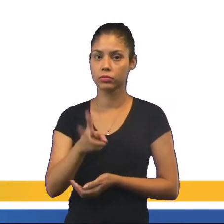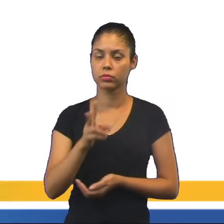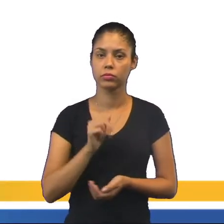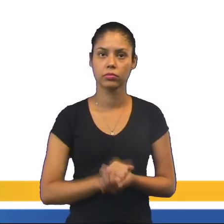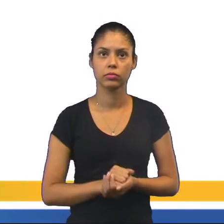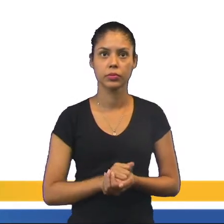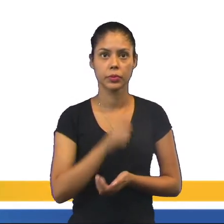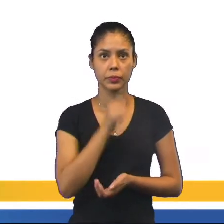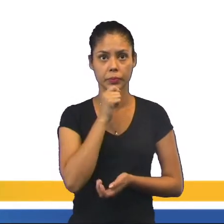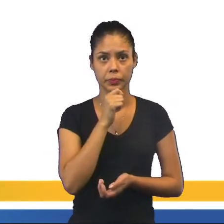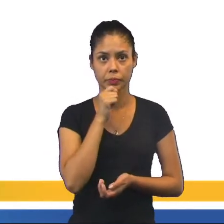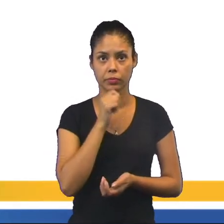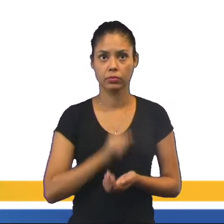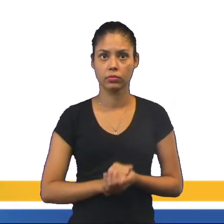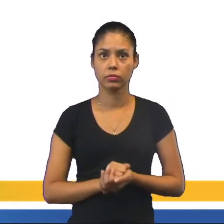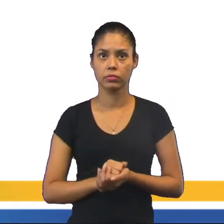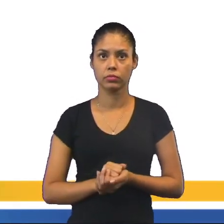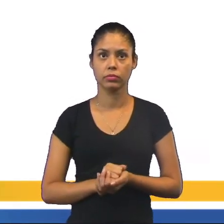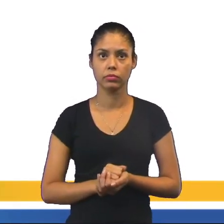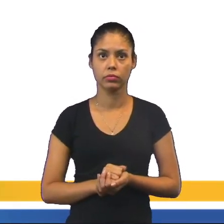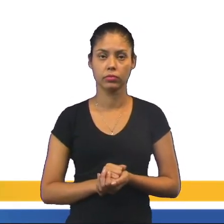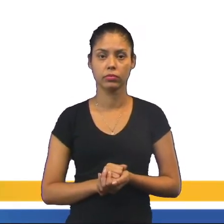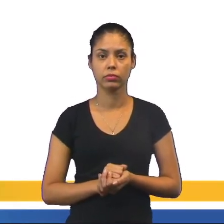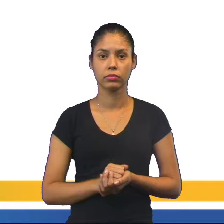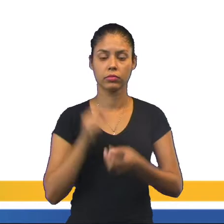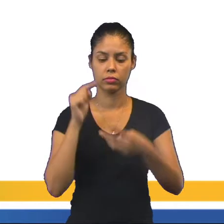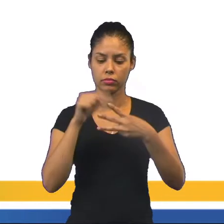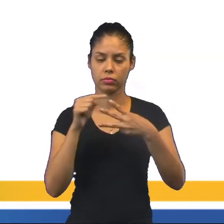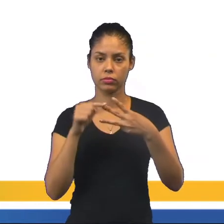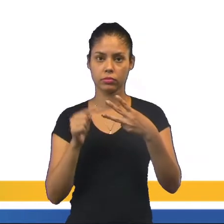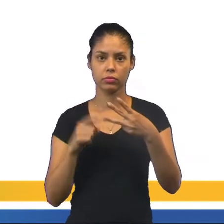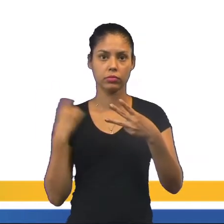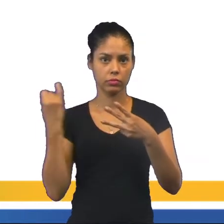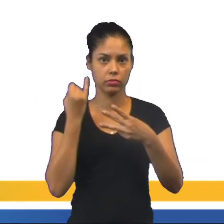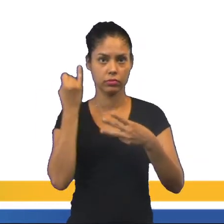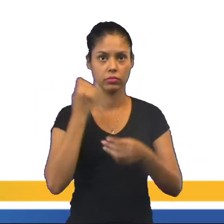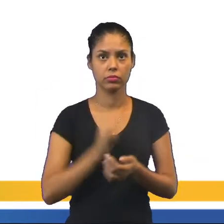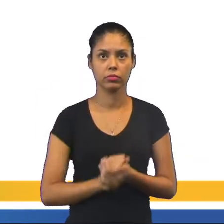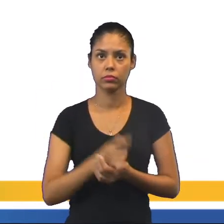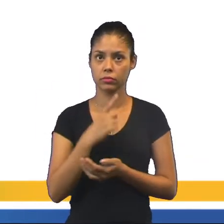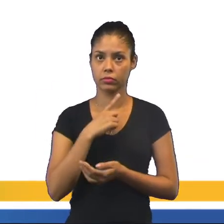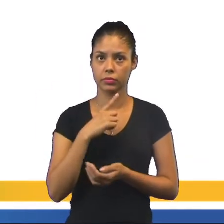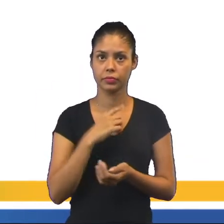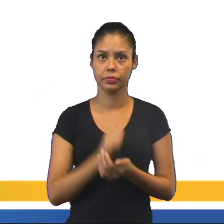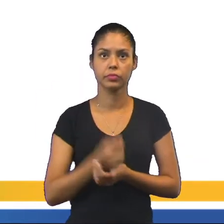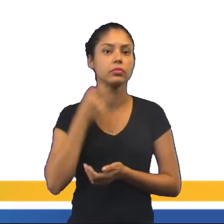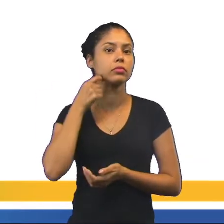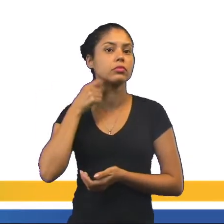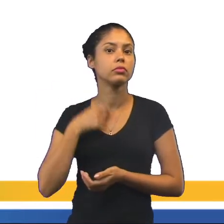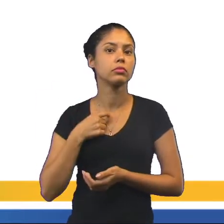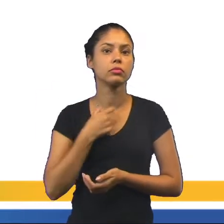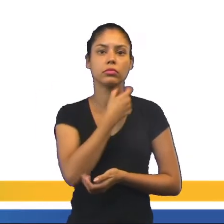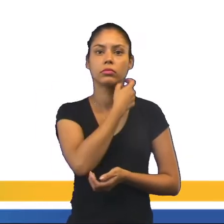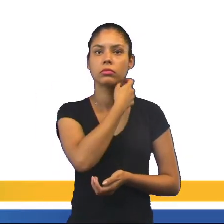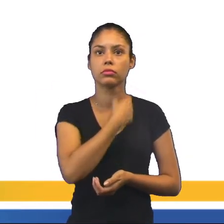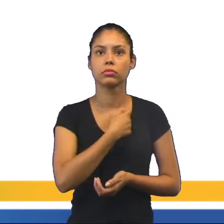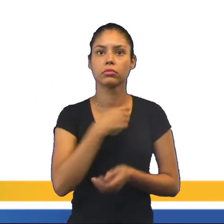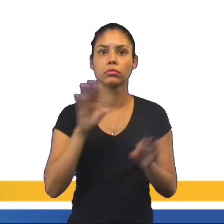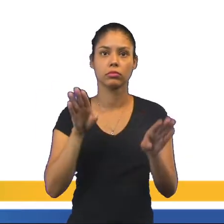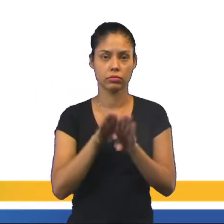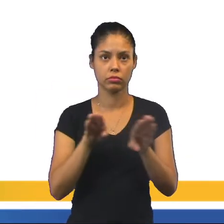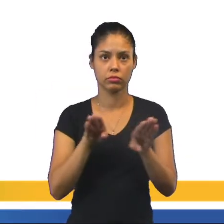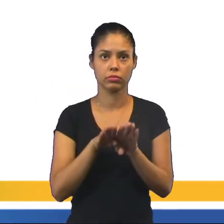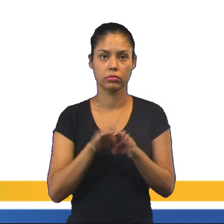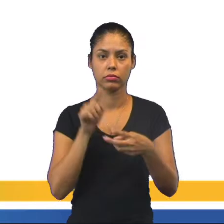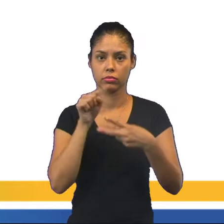continuando, além das cavidades nasais que executam essas 3 importantes tarefas, nós temos a faringe e a laringe também,